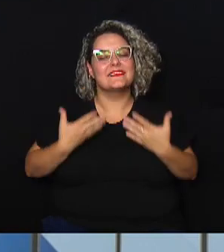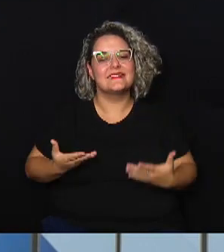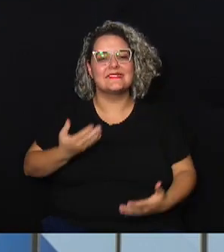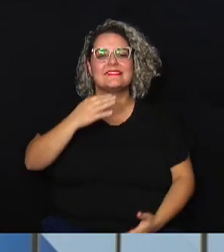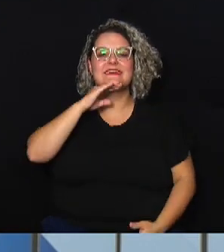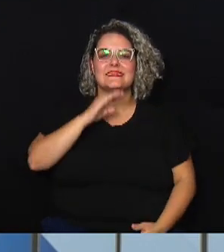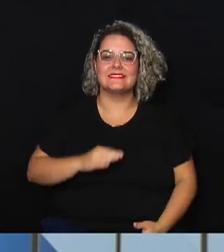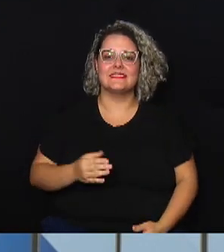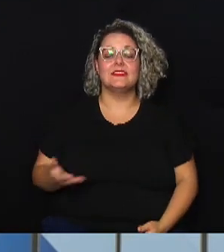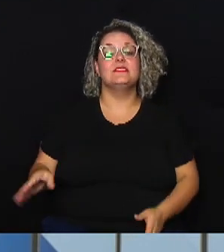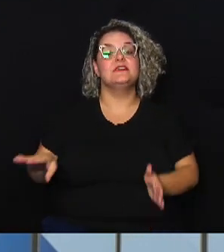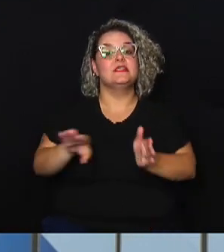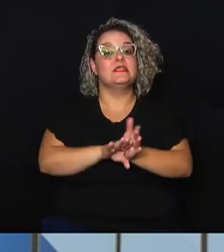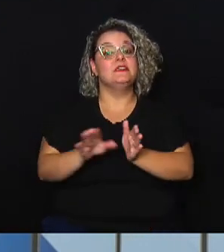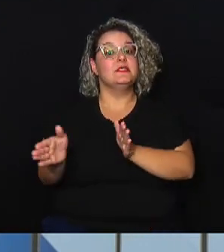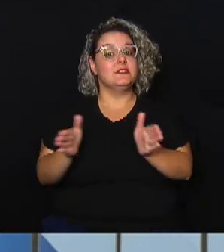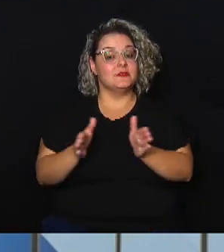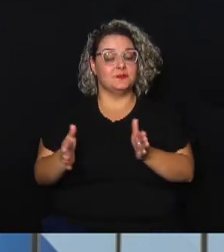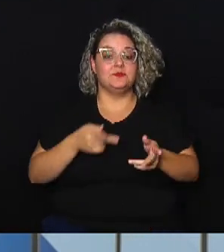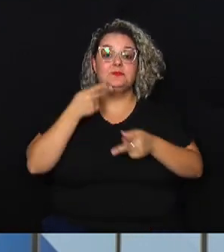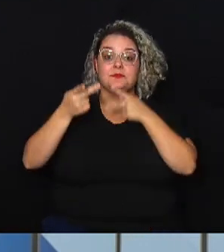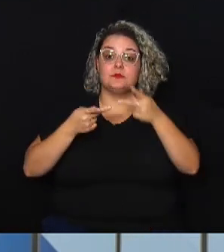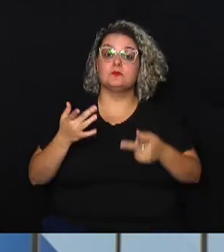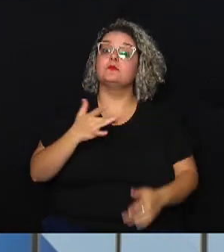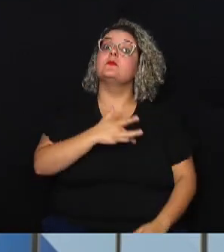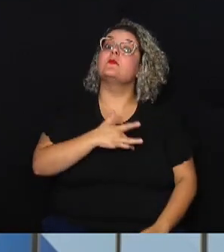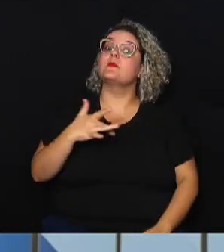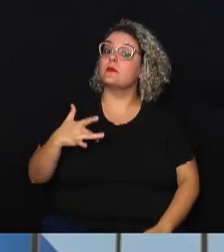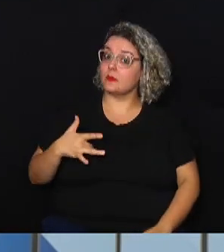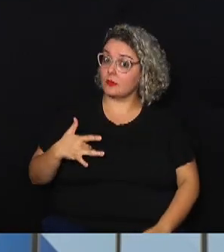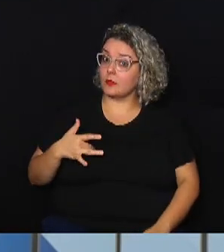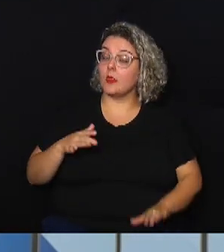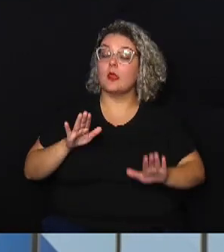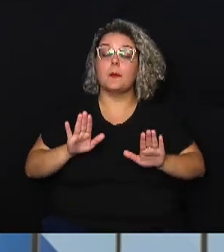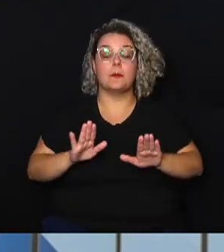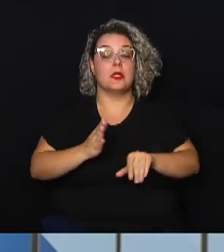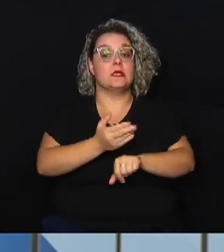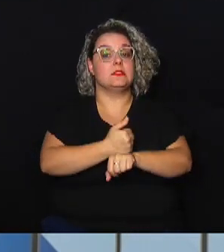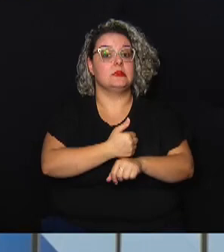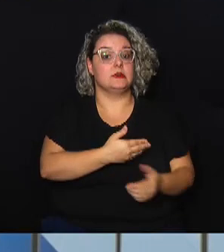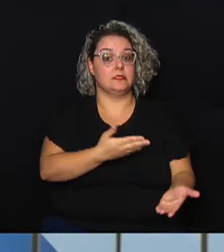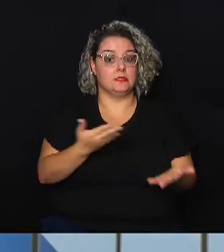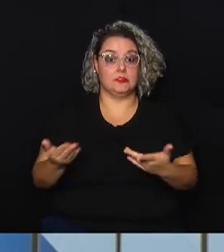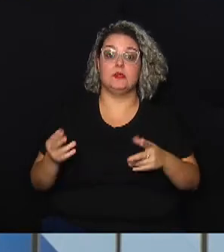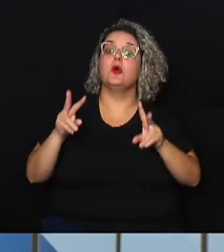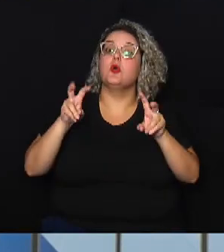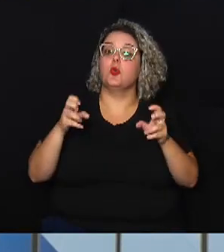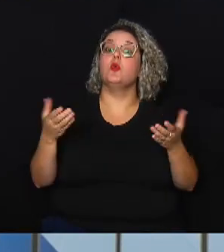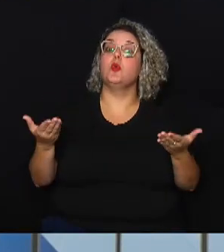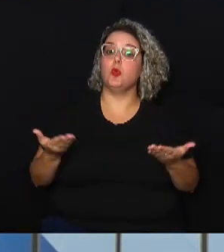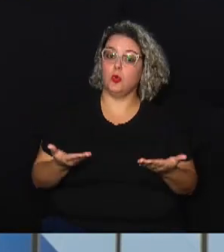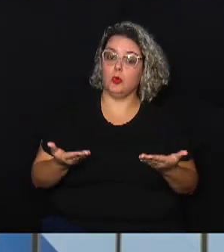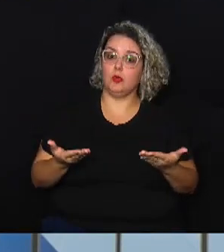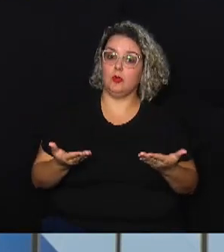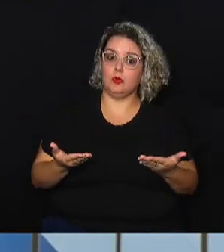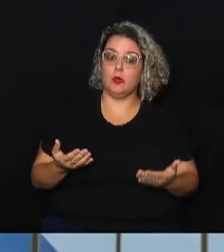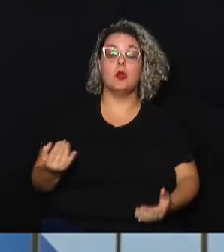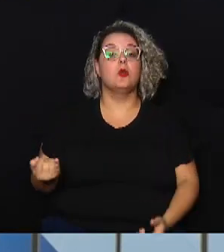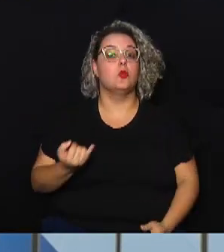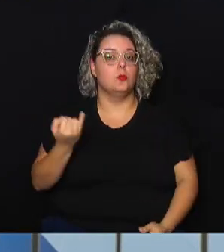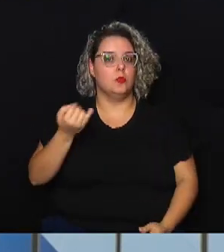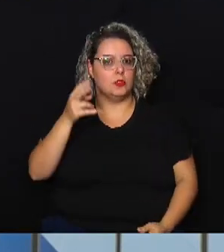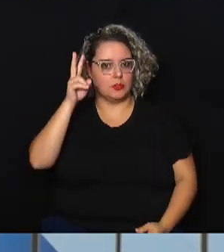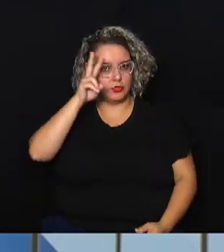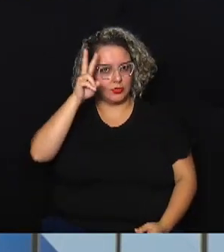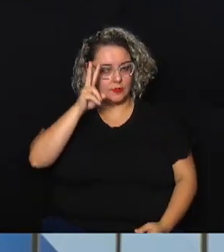chegou aquele momento de falar um pouquinho sobre saúde. Mas antes de apresentar o tema de hoje, vale lembrar sempre